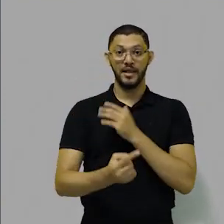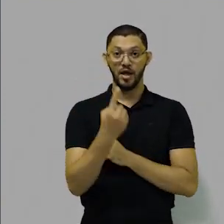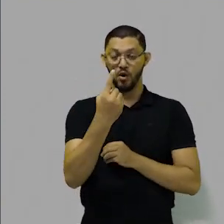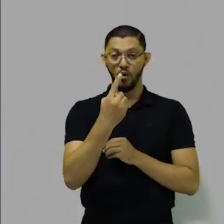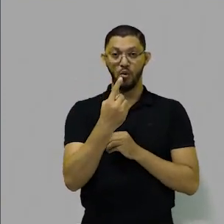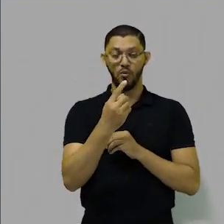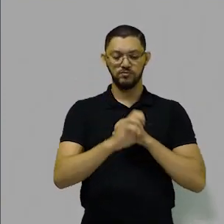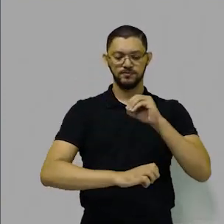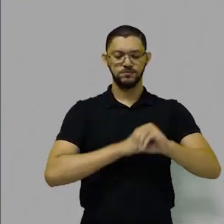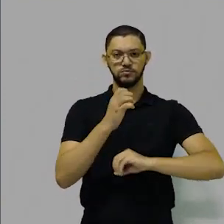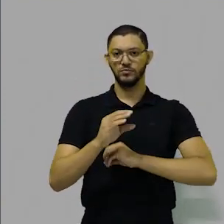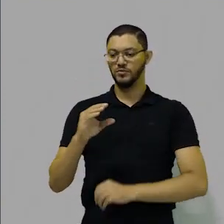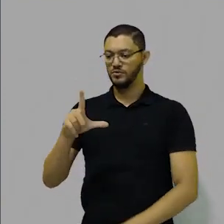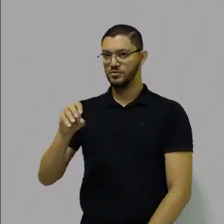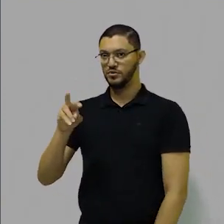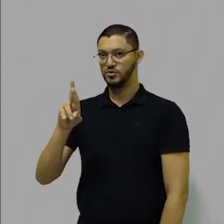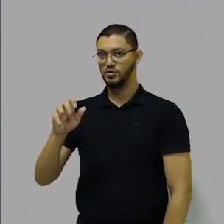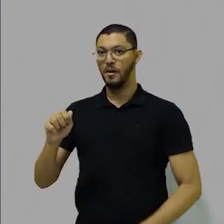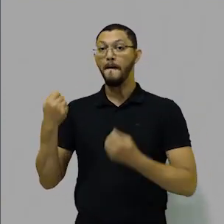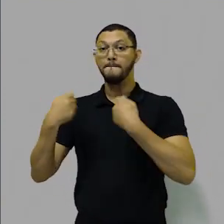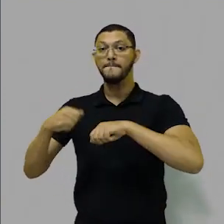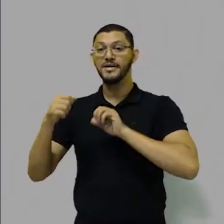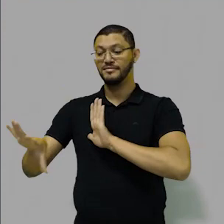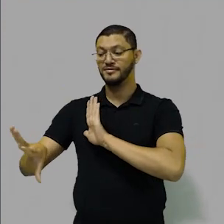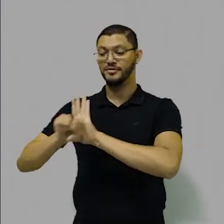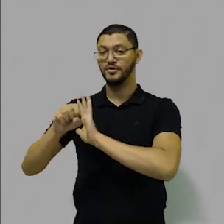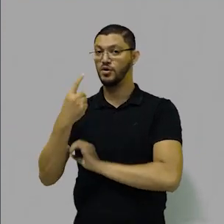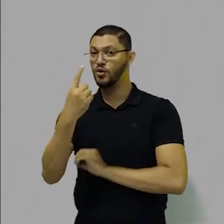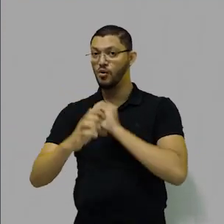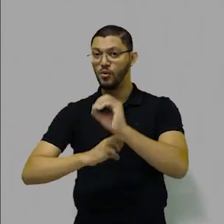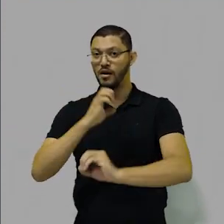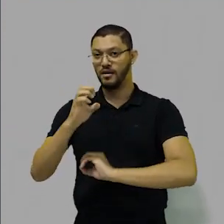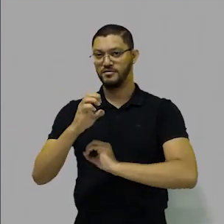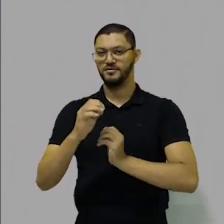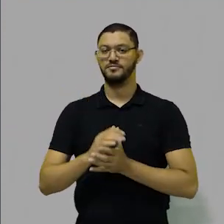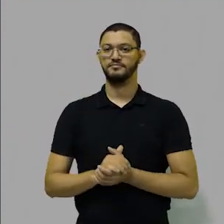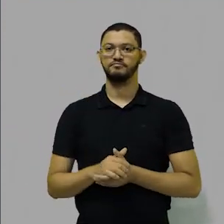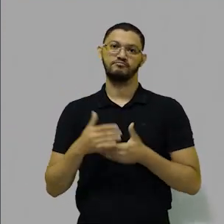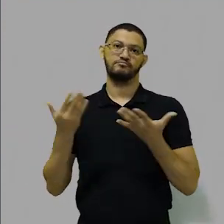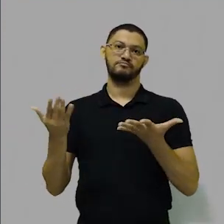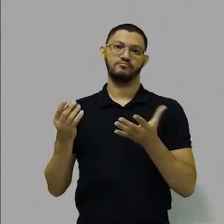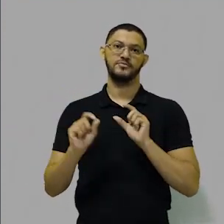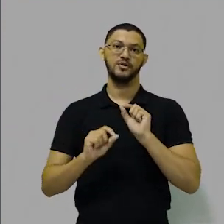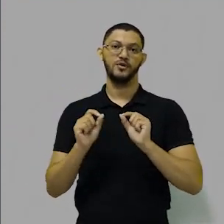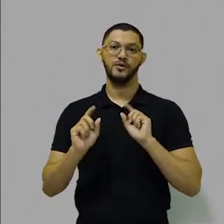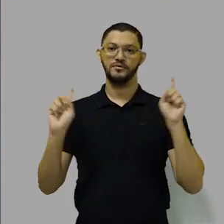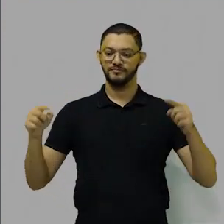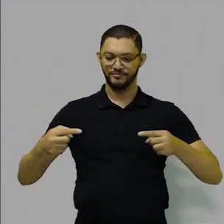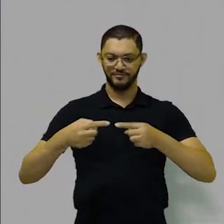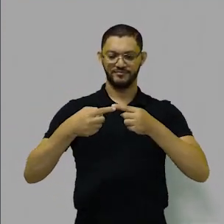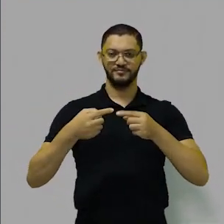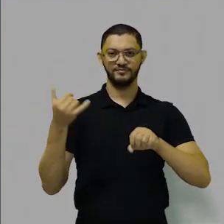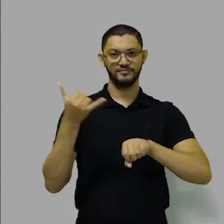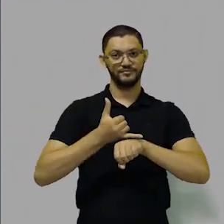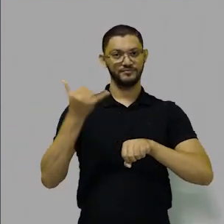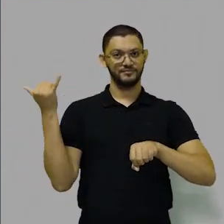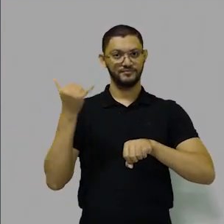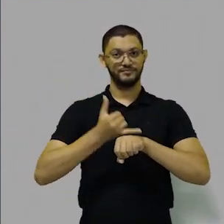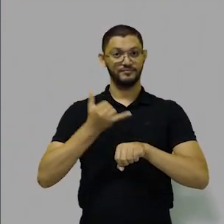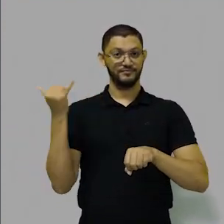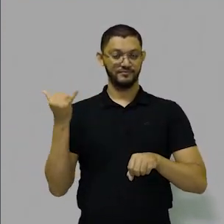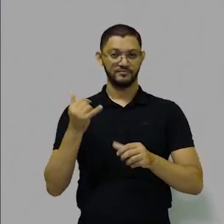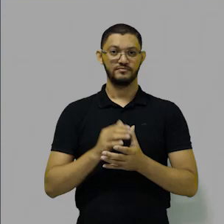elétron e o cloro precisa ganhar um elétron. Então, eles vão estabelecer uma ligação